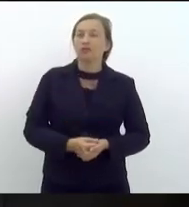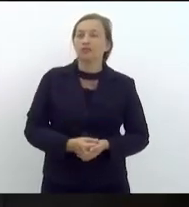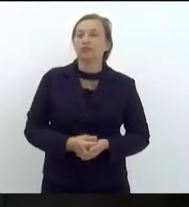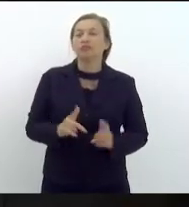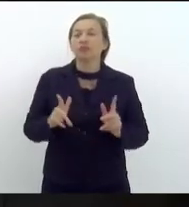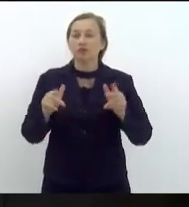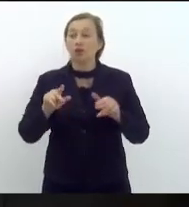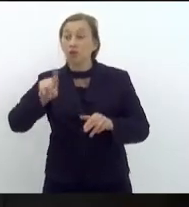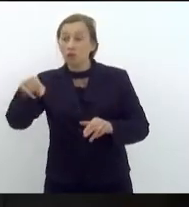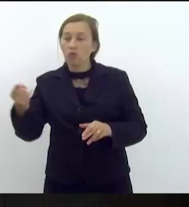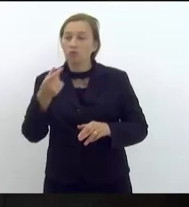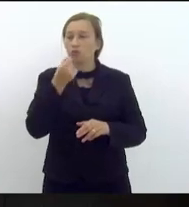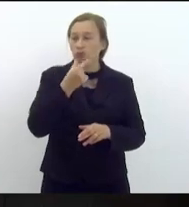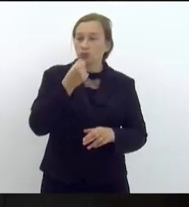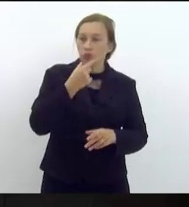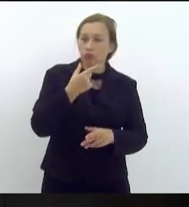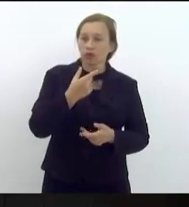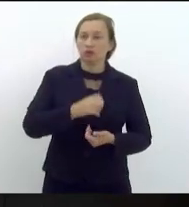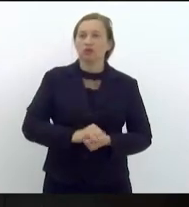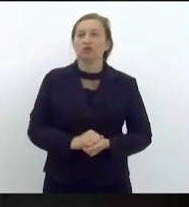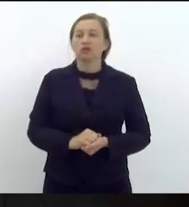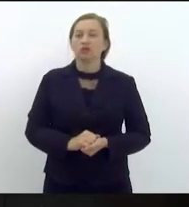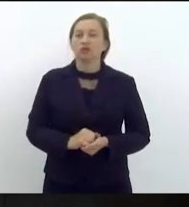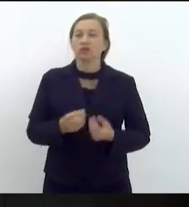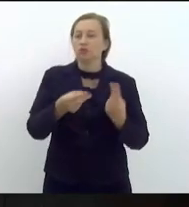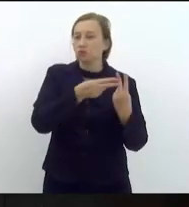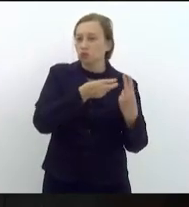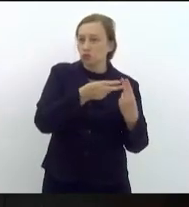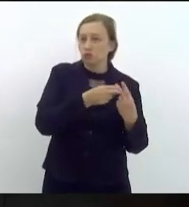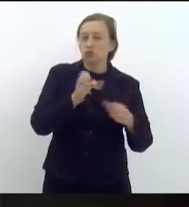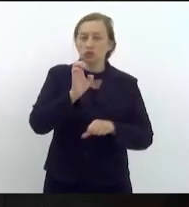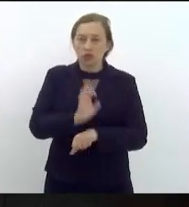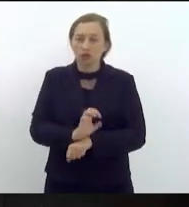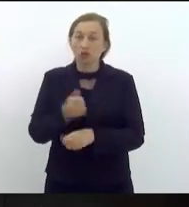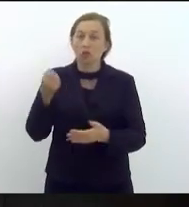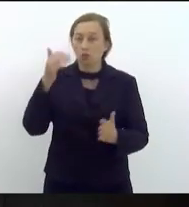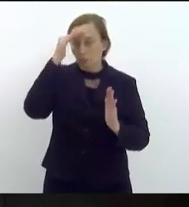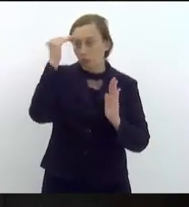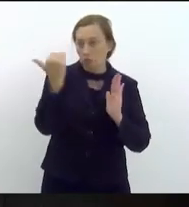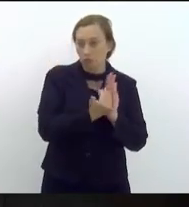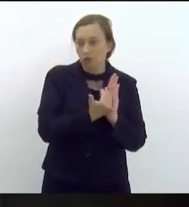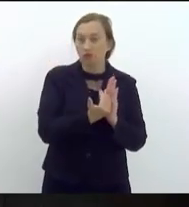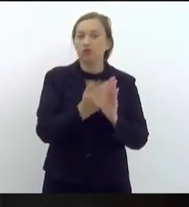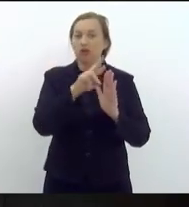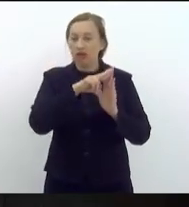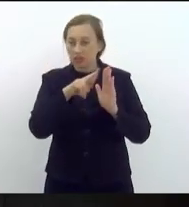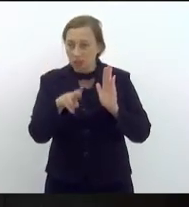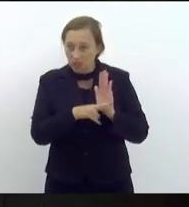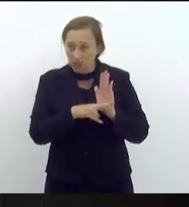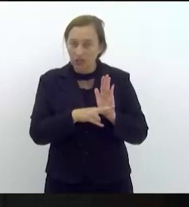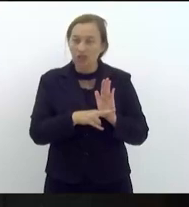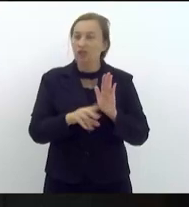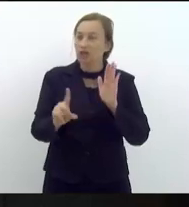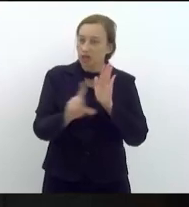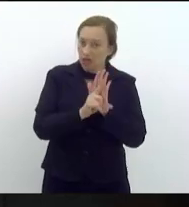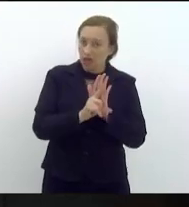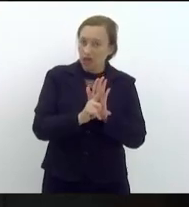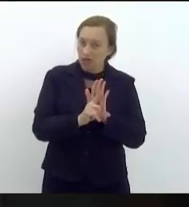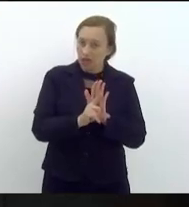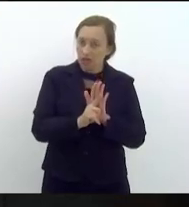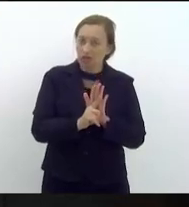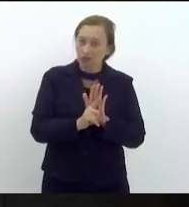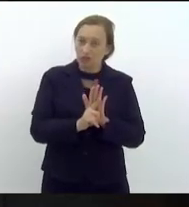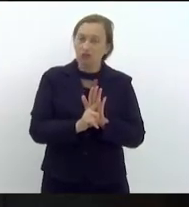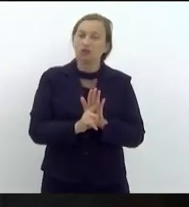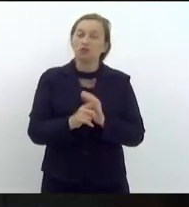forma que o outros Remédios São colocados nos SUS Estadual cumprindo os requisitos que as leis que